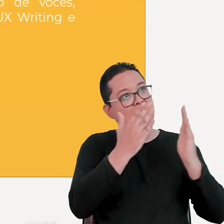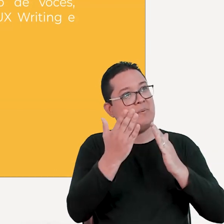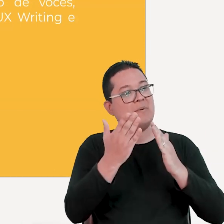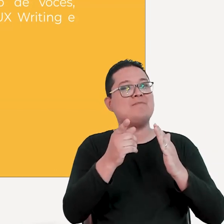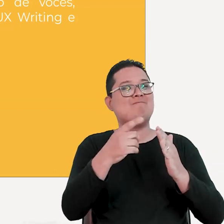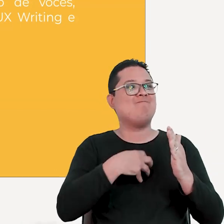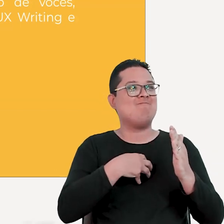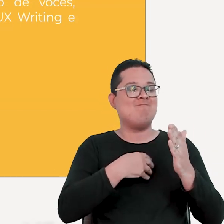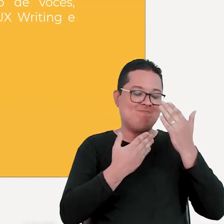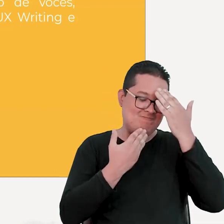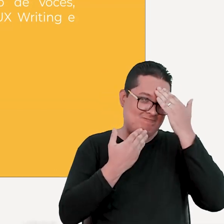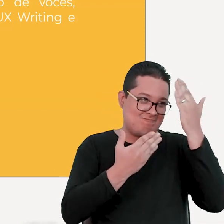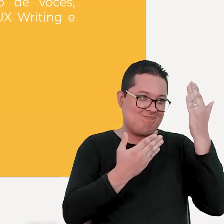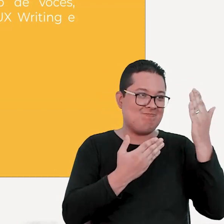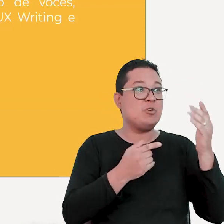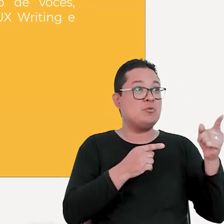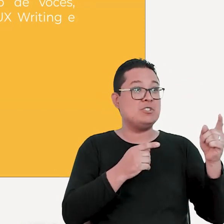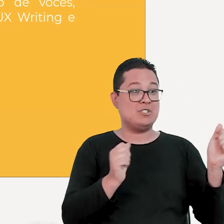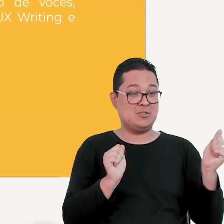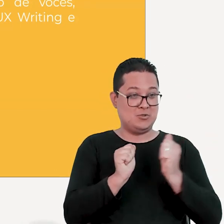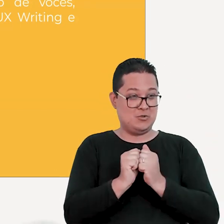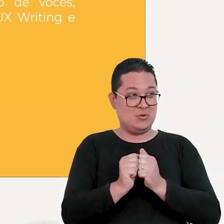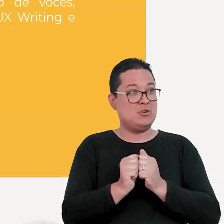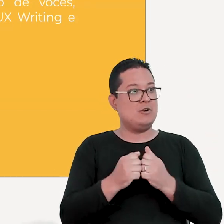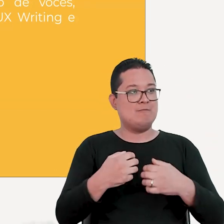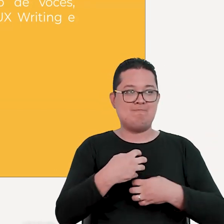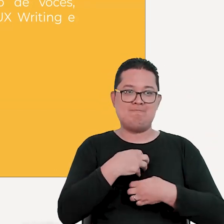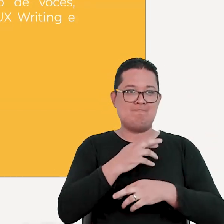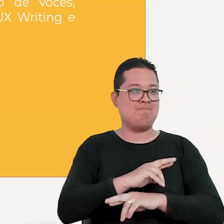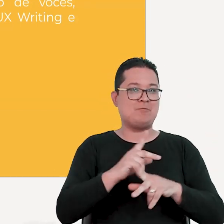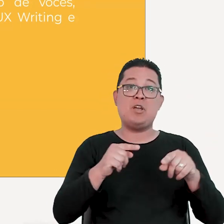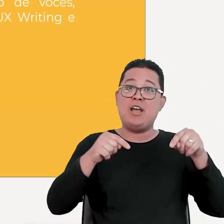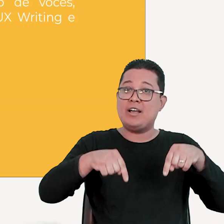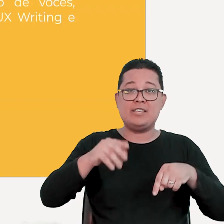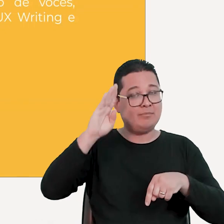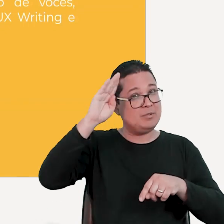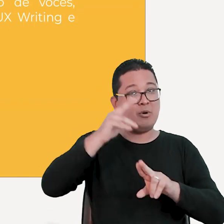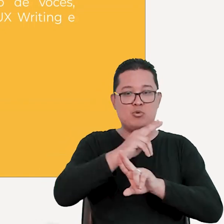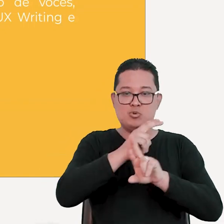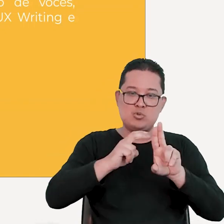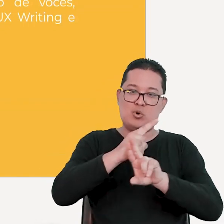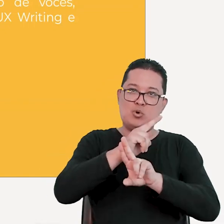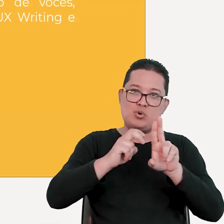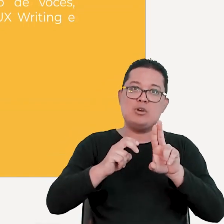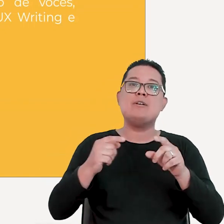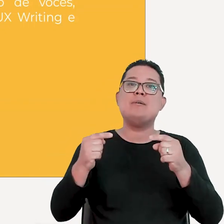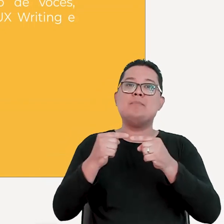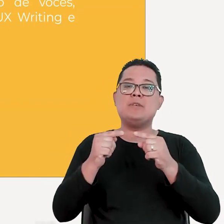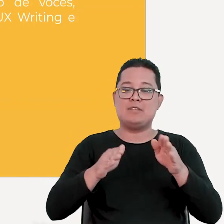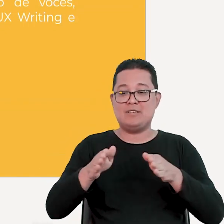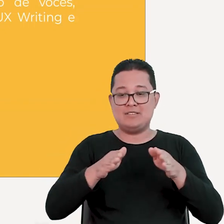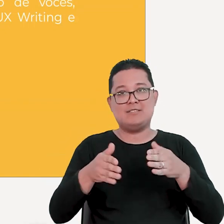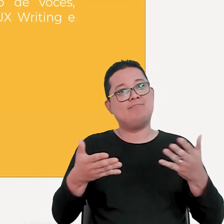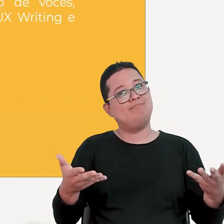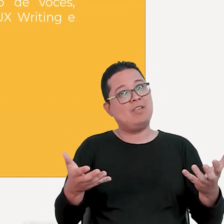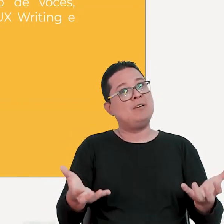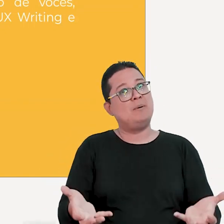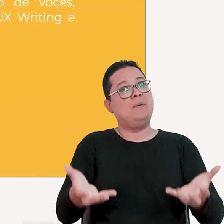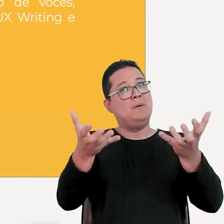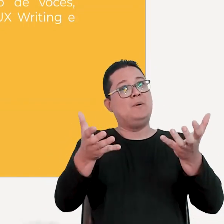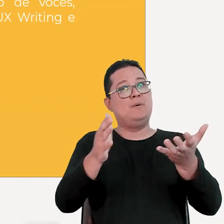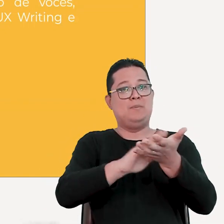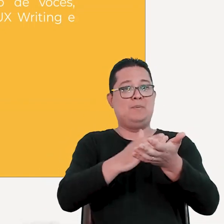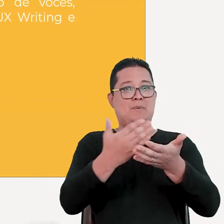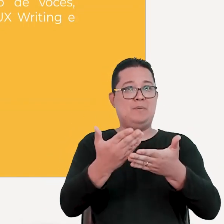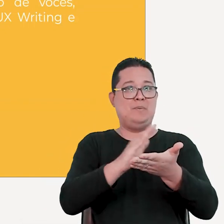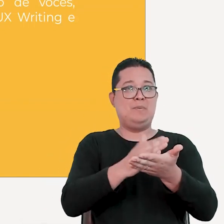com a gente. Ainda mais com a gente de UX, né, que a gente sempre fala de acessibilidade, Então, vamos exaltar o trabalho dos intérpretes que